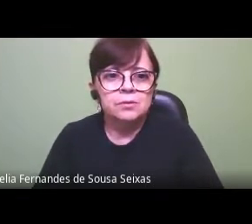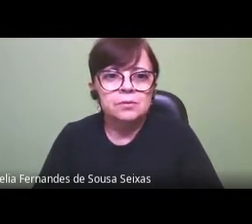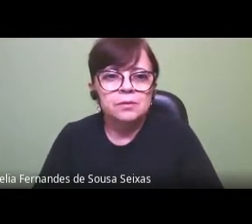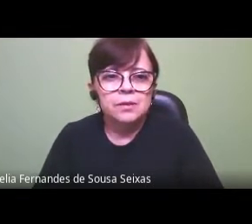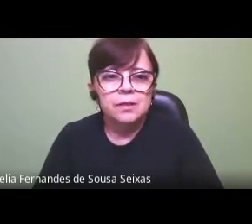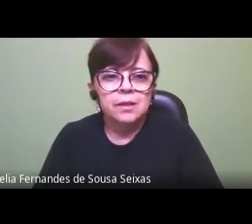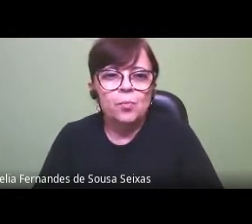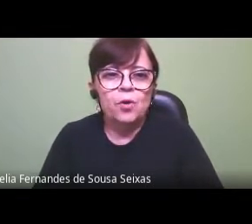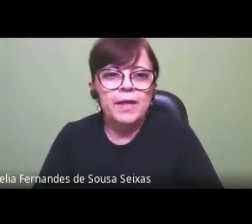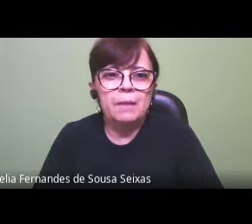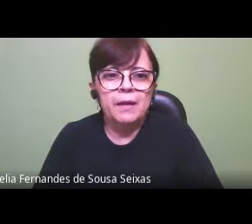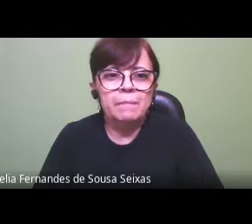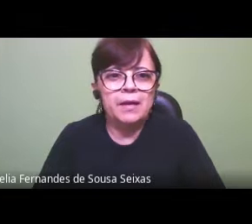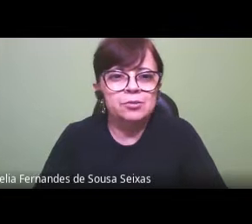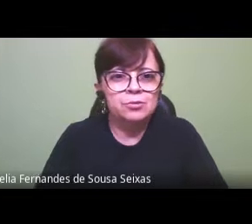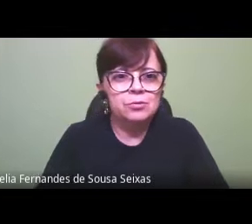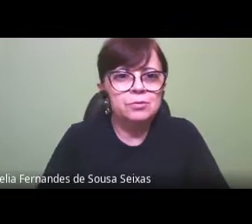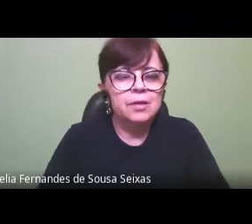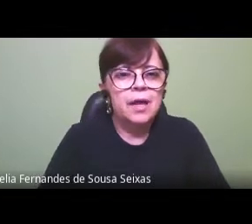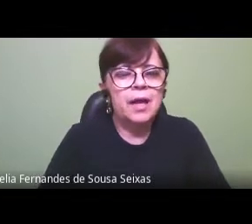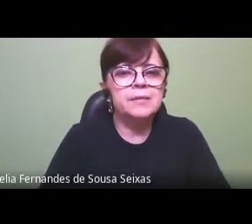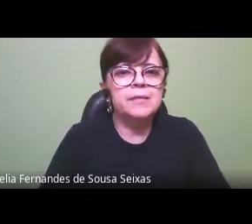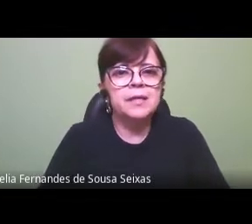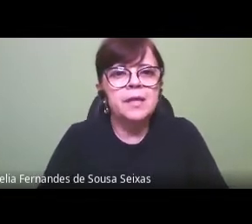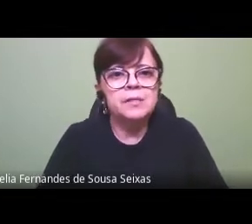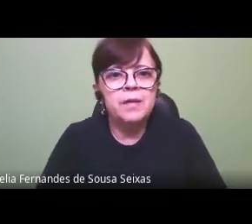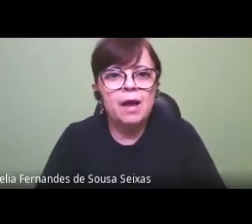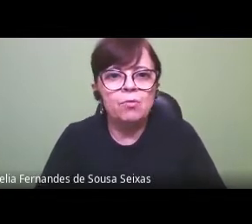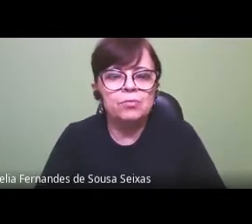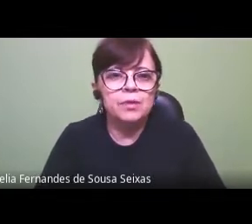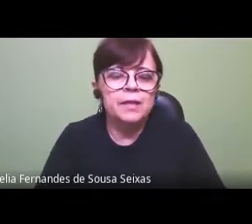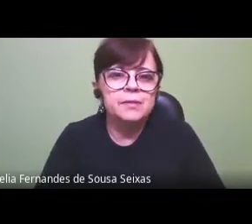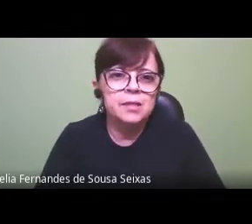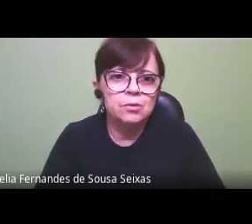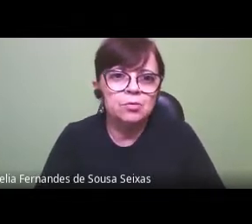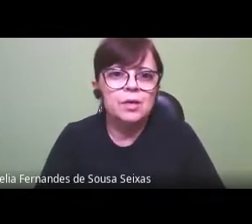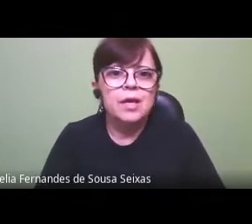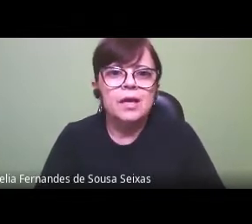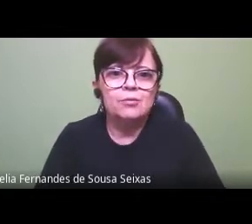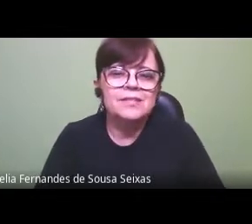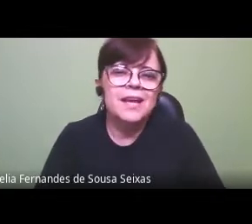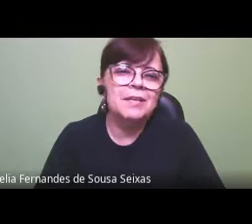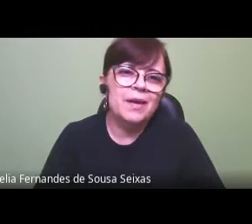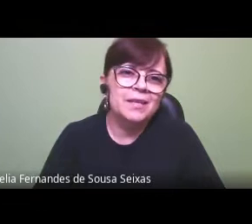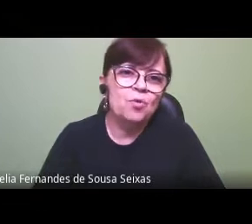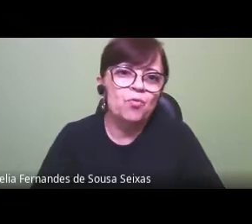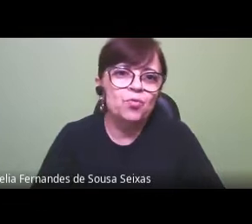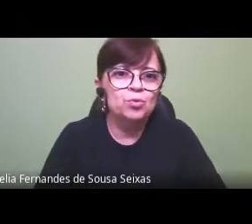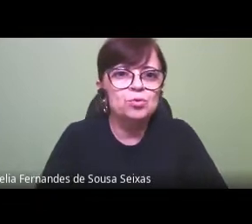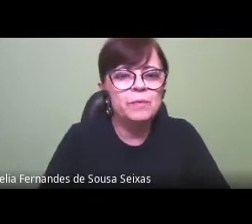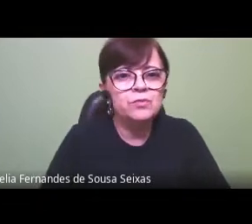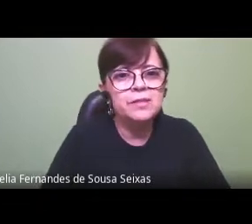sozinho, e o polegar para baixo. É, seria a espiral, né? Círculo. Eu sei que